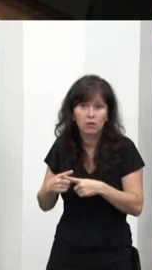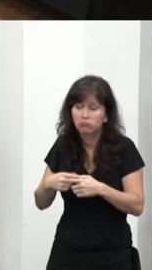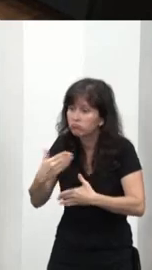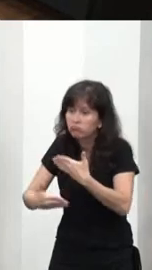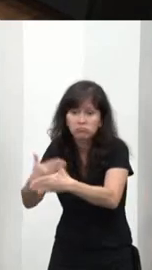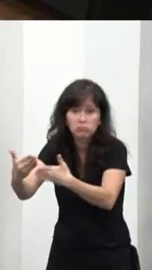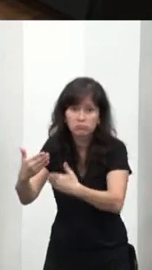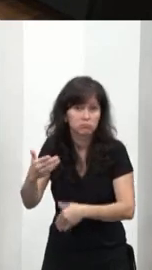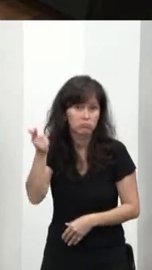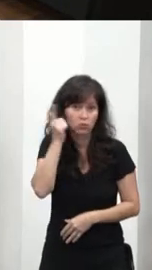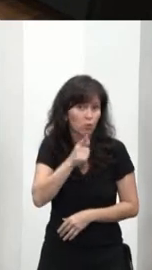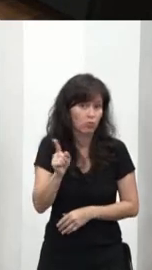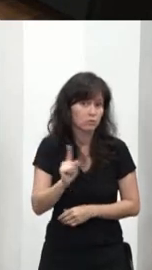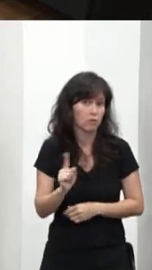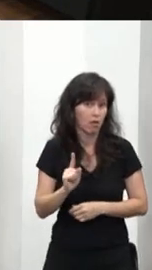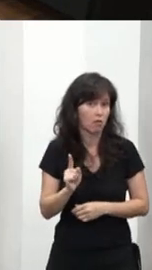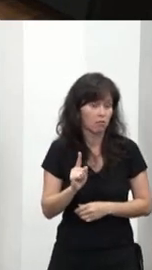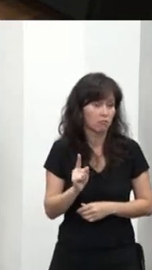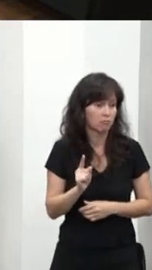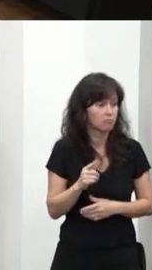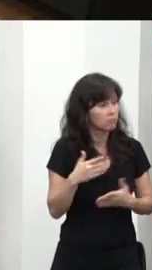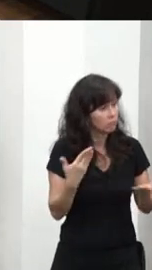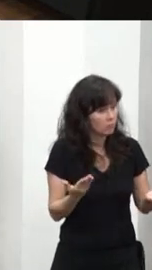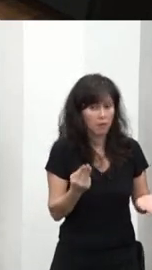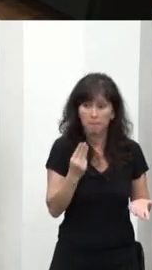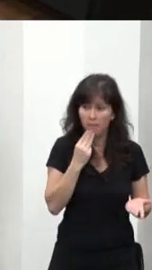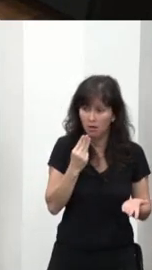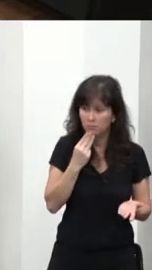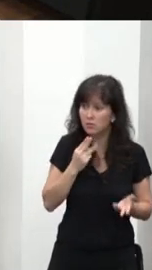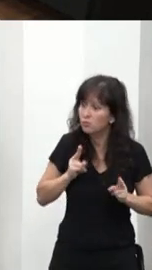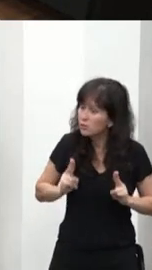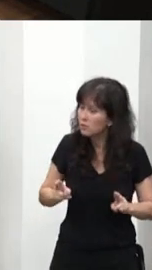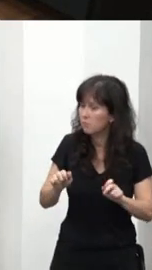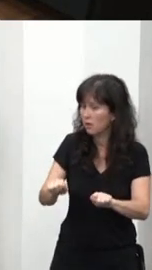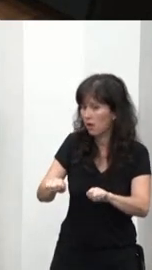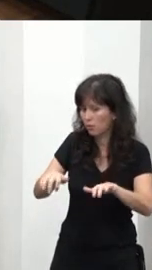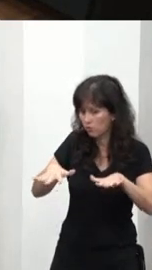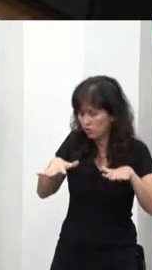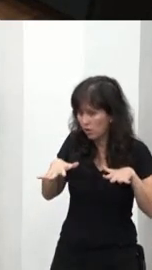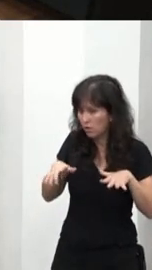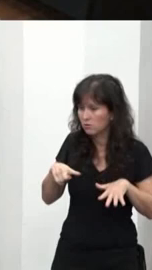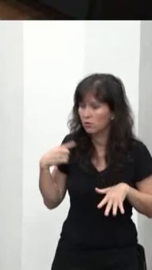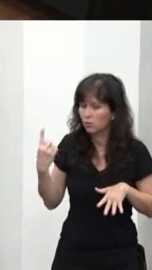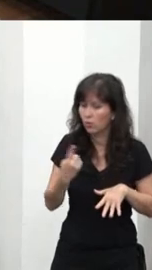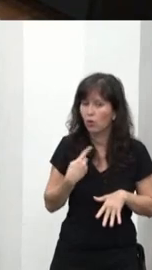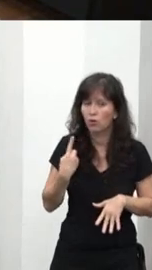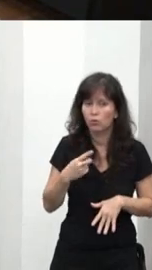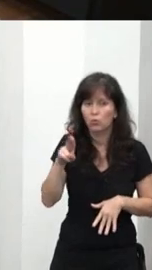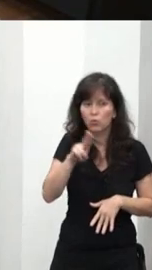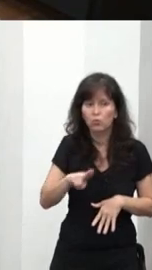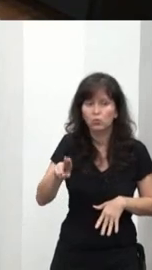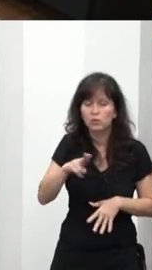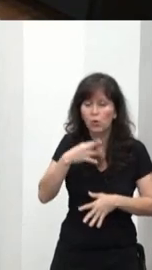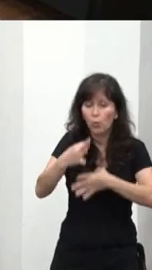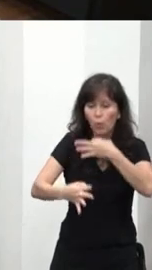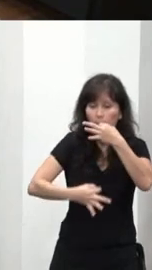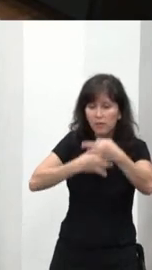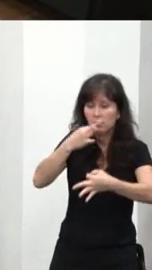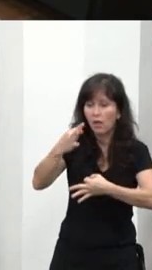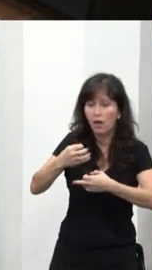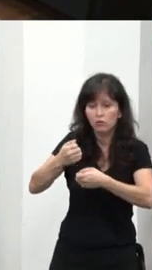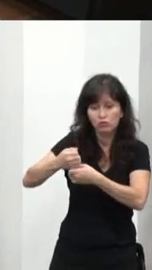só queria reforçar isso e Marquito a gente sempre nas audiências utiliza os comentários do chat também como documento